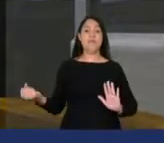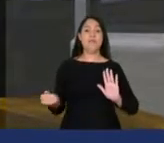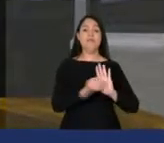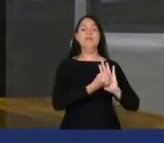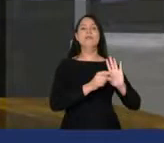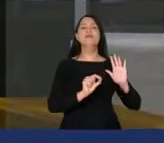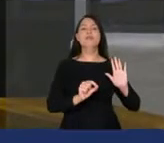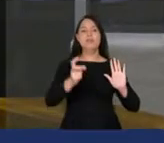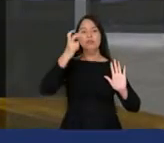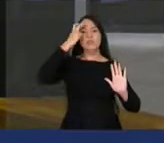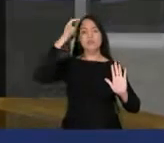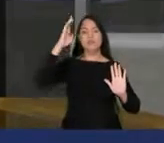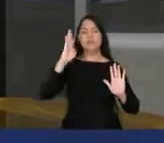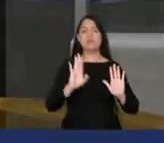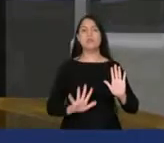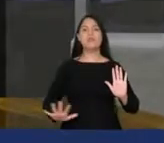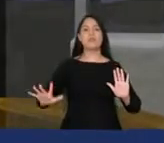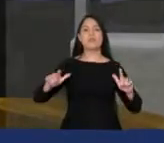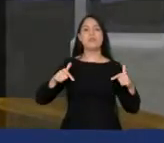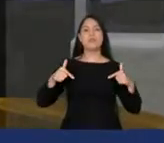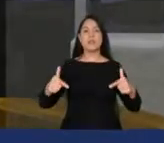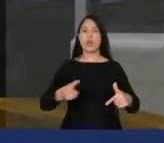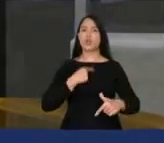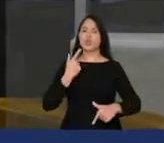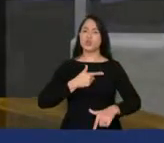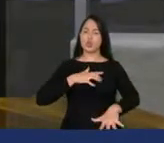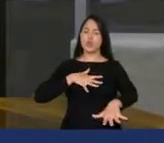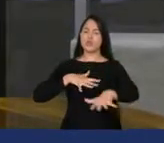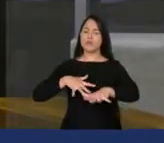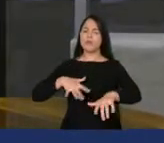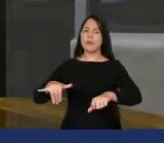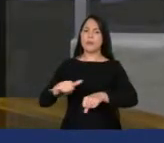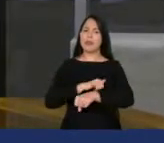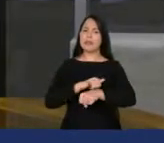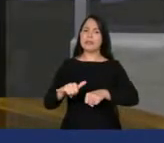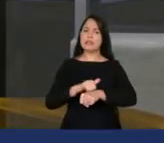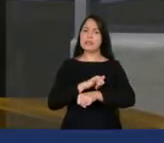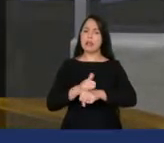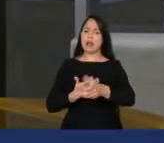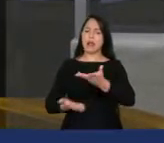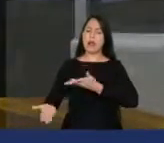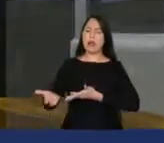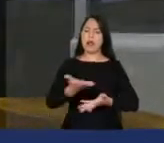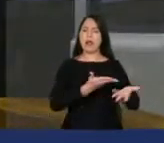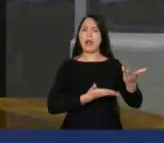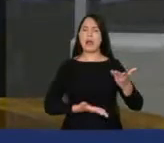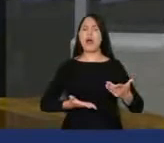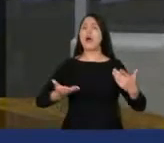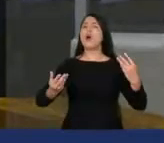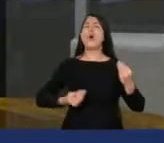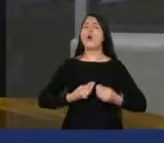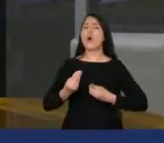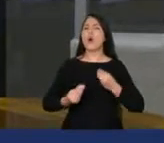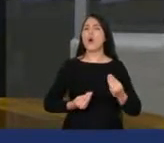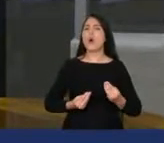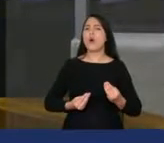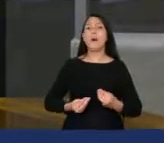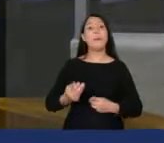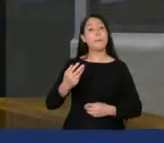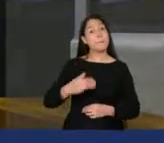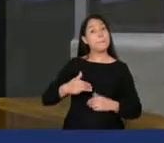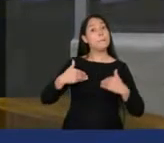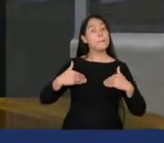brasileira. Nos mobilizamos e articulamos, junto ao então ministro da Cultura, naquela